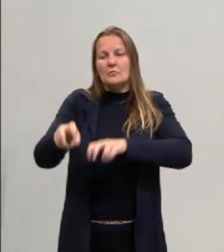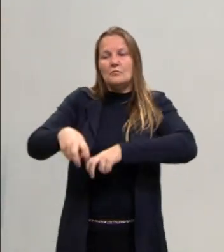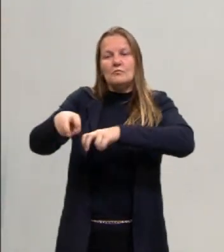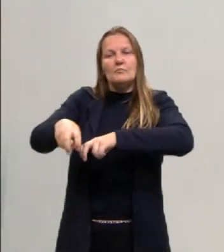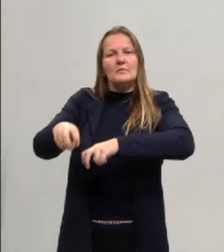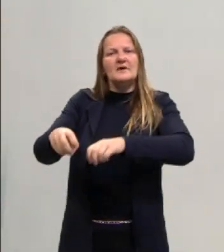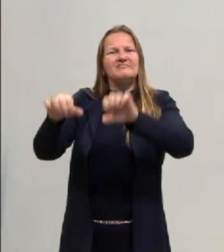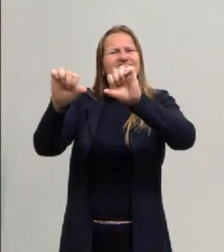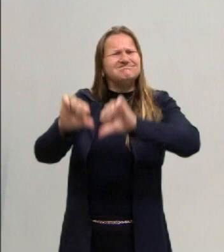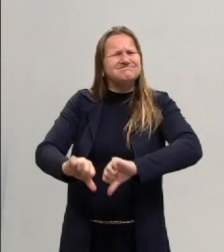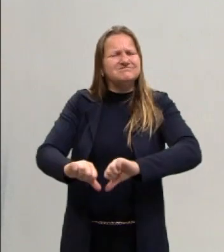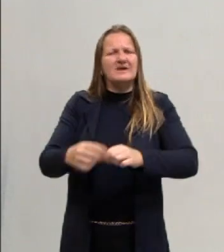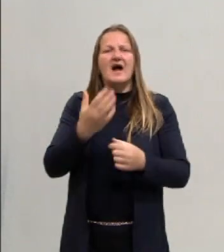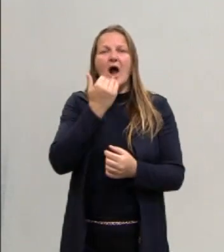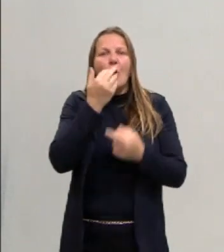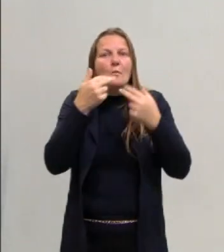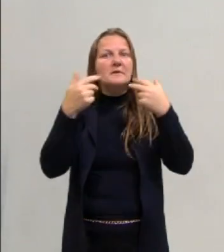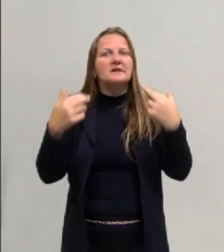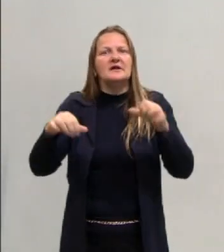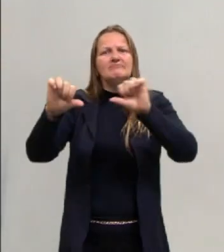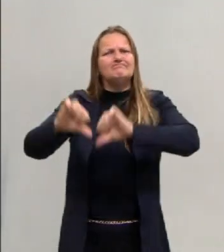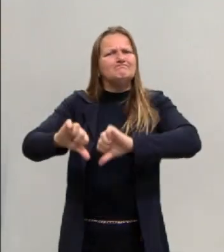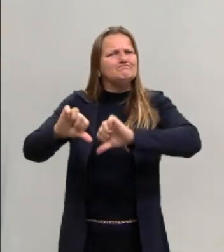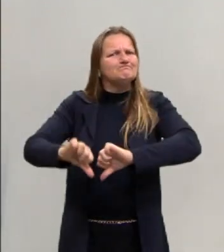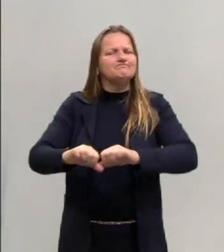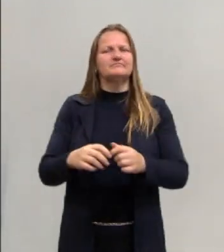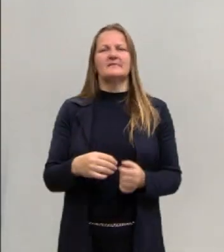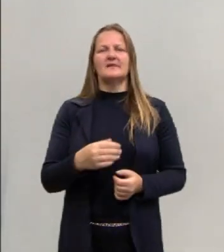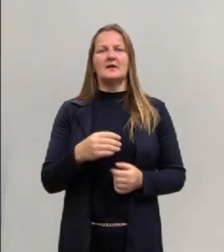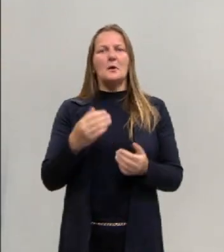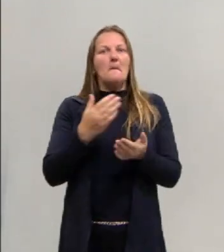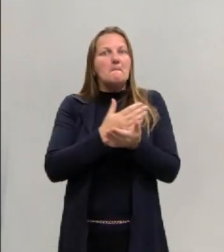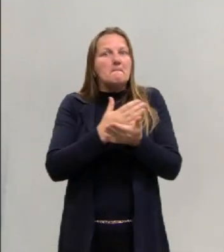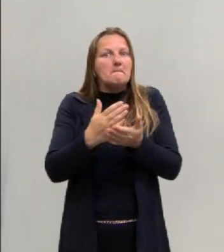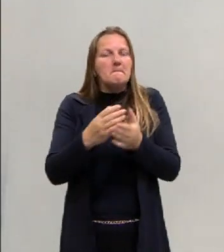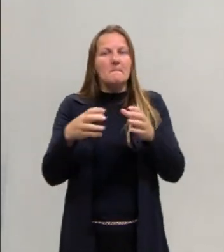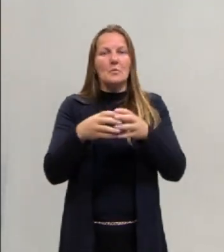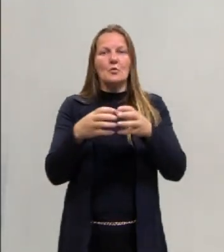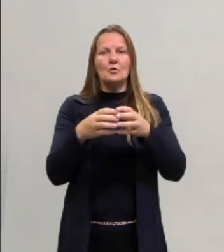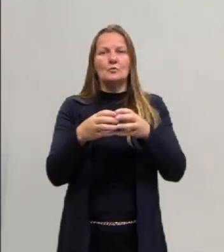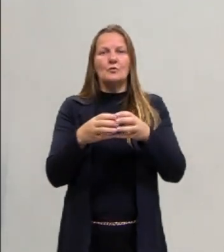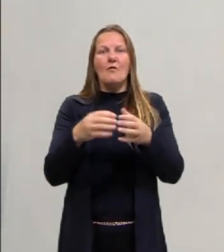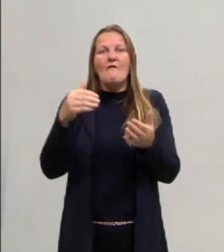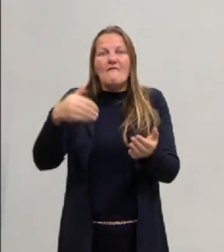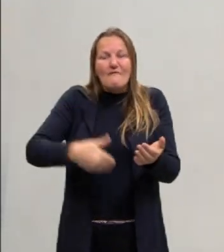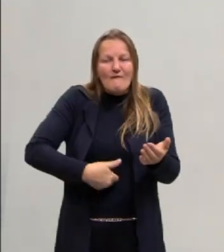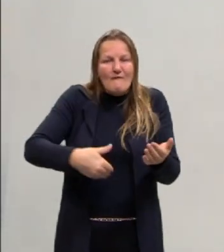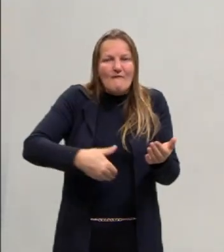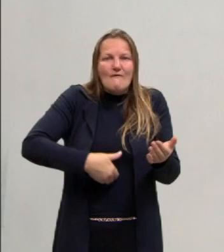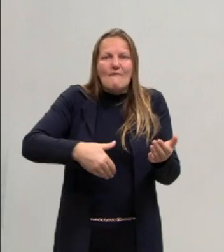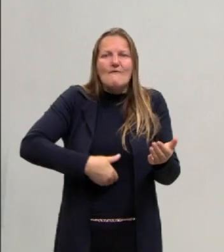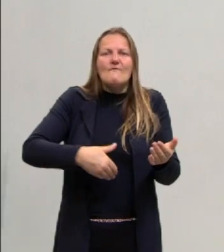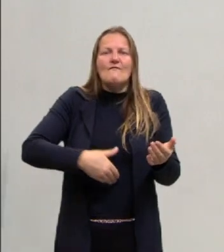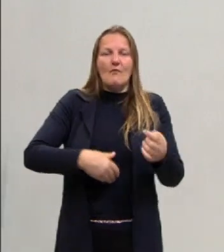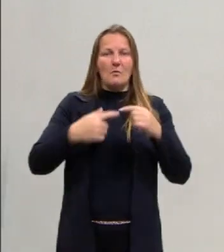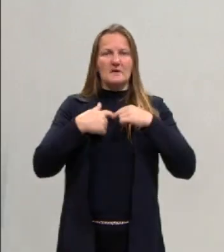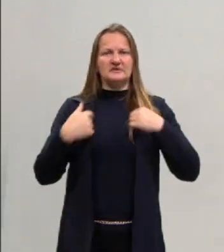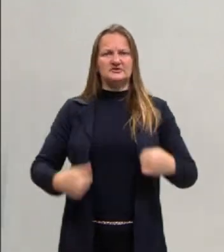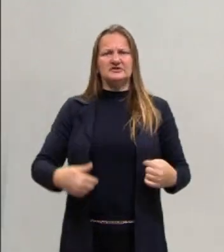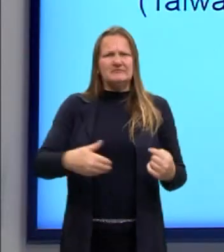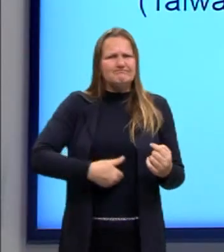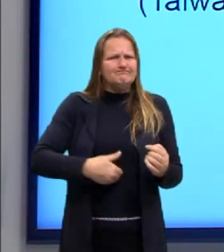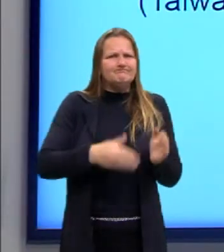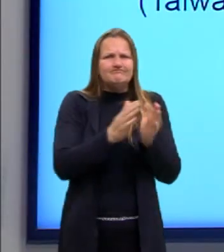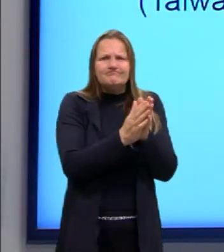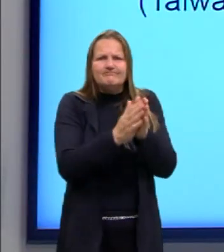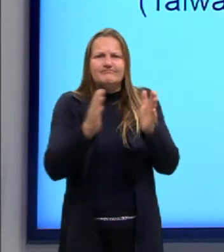na produção de alimentos e a população chinesa vai passar aí por um período chamado a grande fome Logo no início do